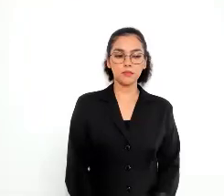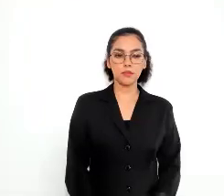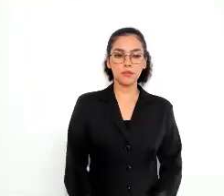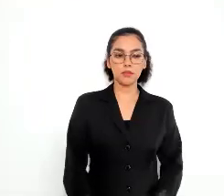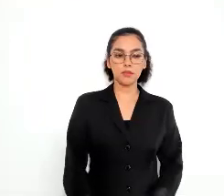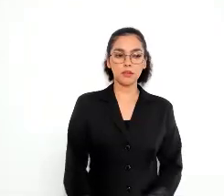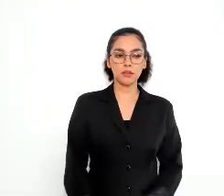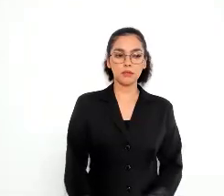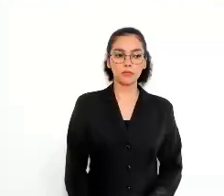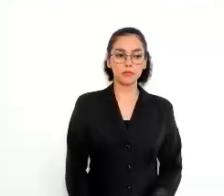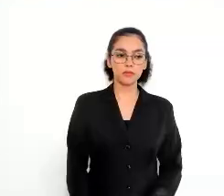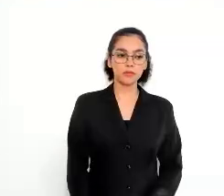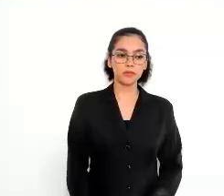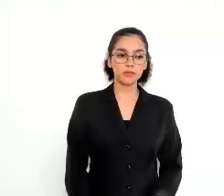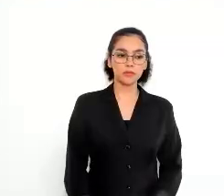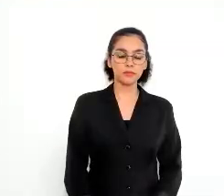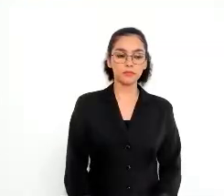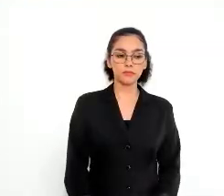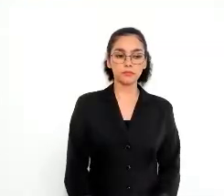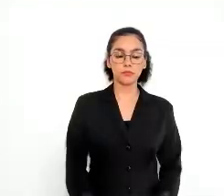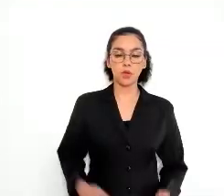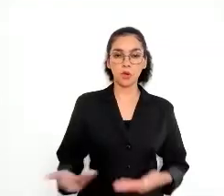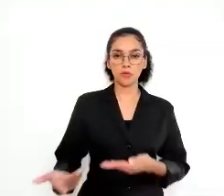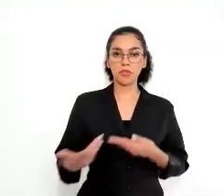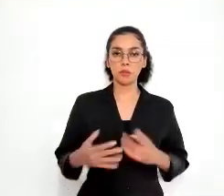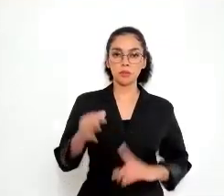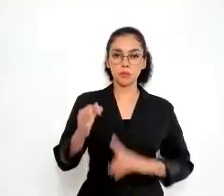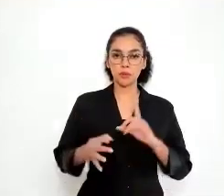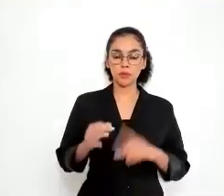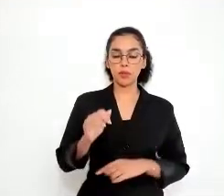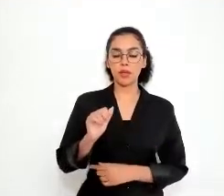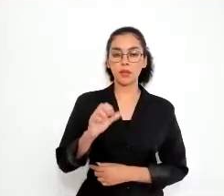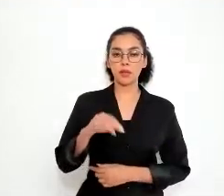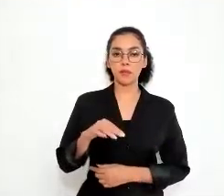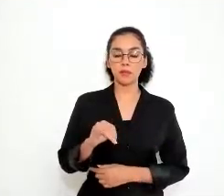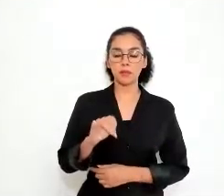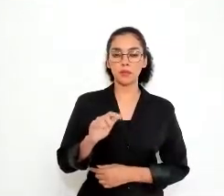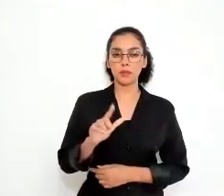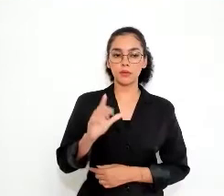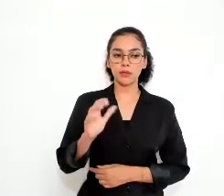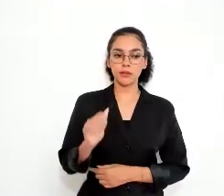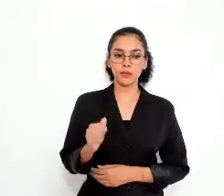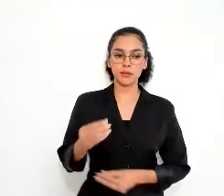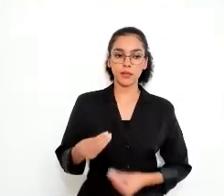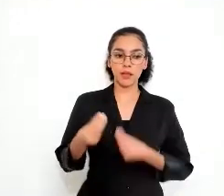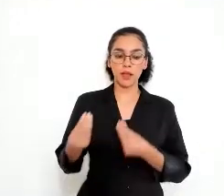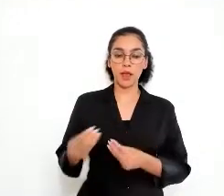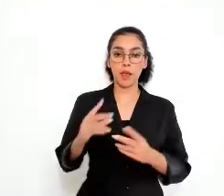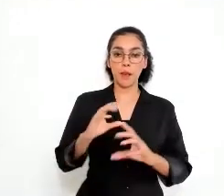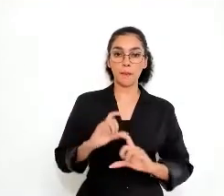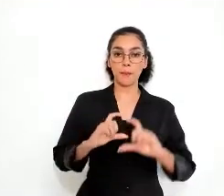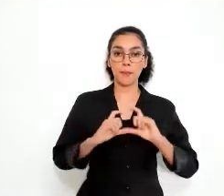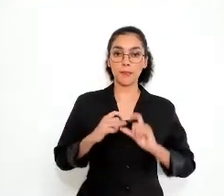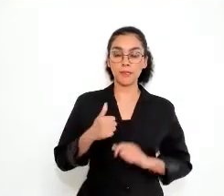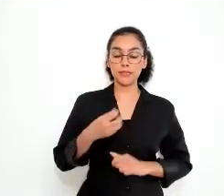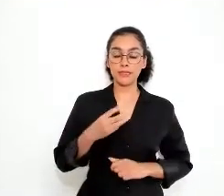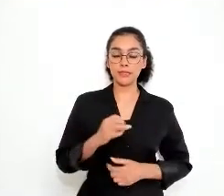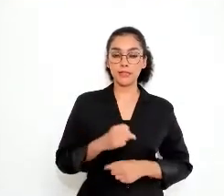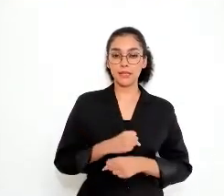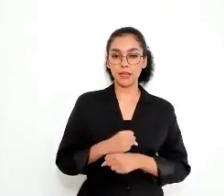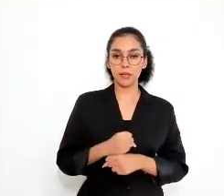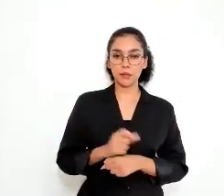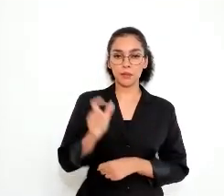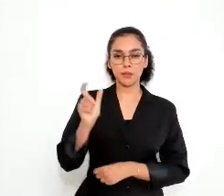Convidamos o desembargador Amílcar Maia para entregar a medalha dos 130 anos a uma personalidade que